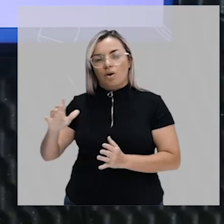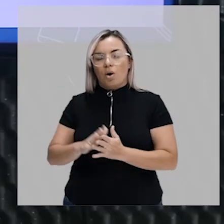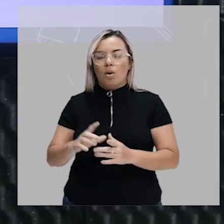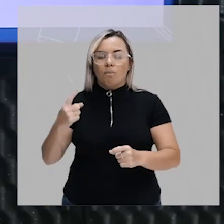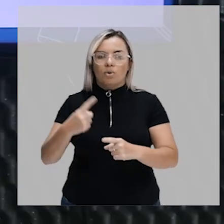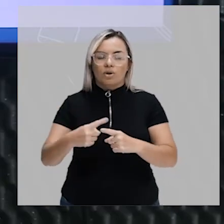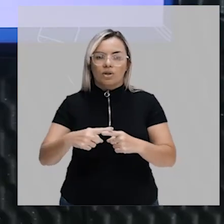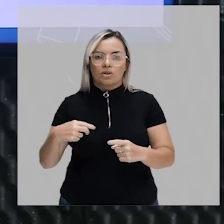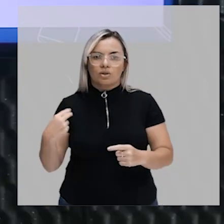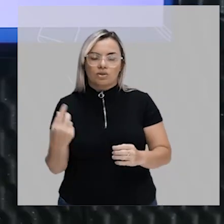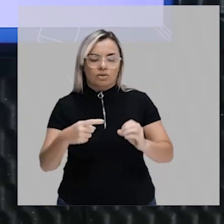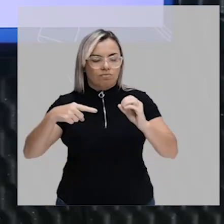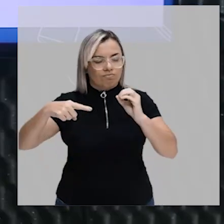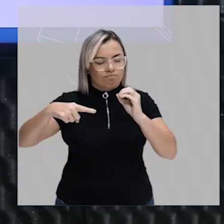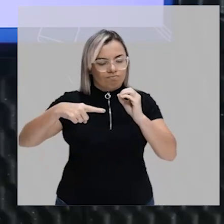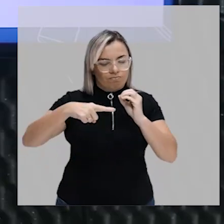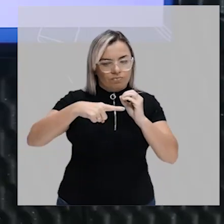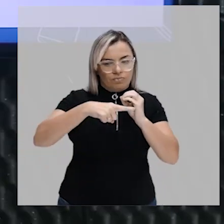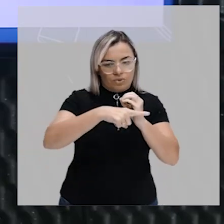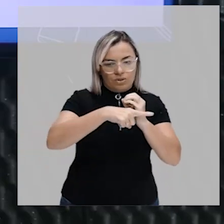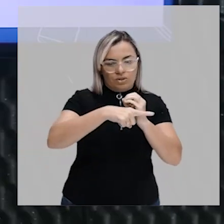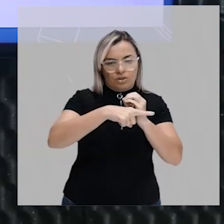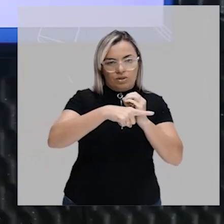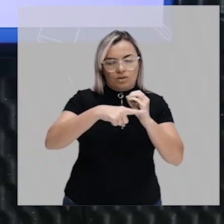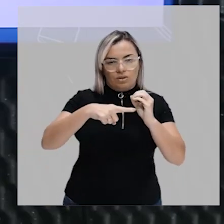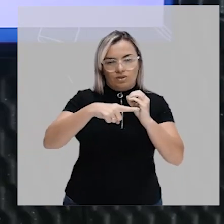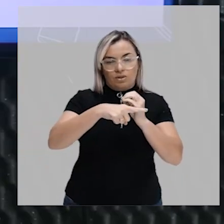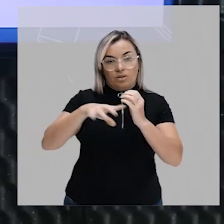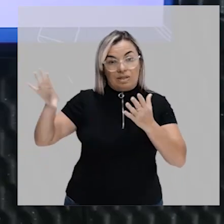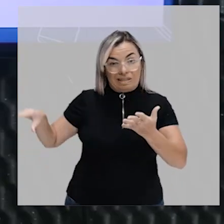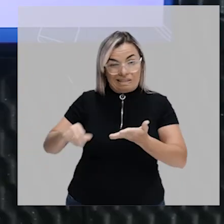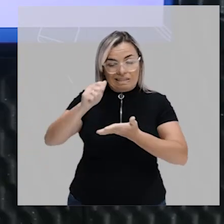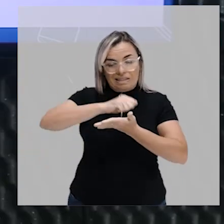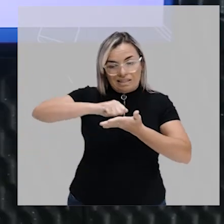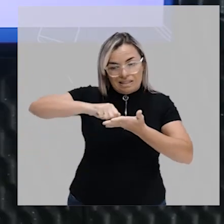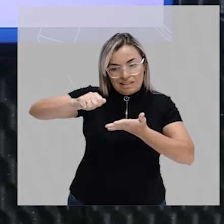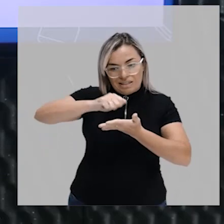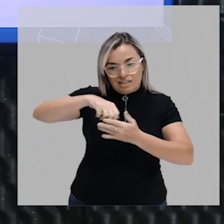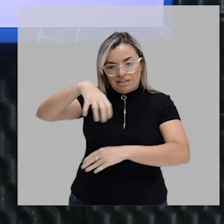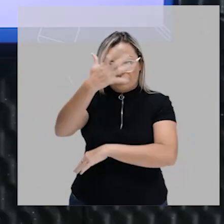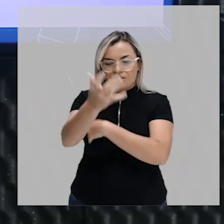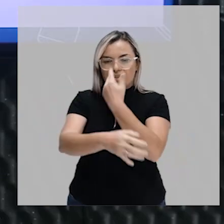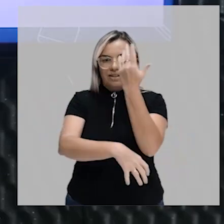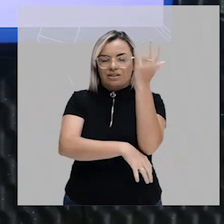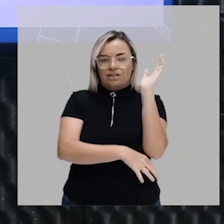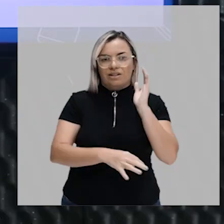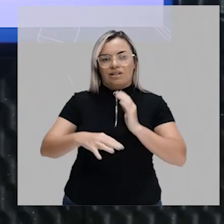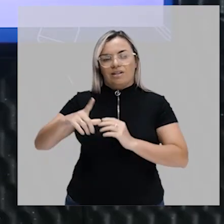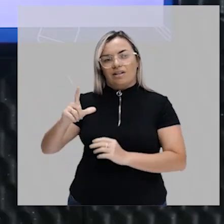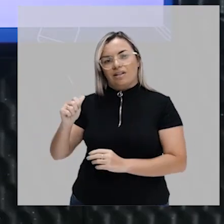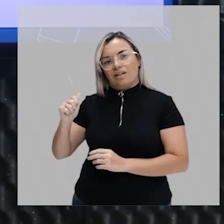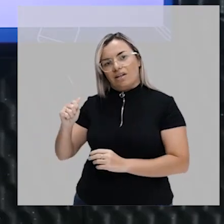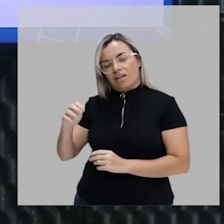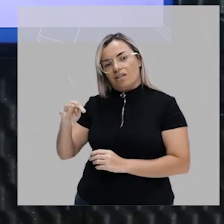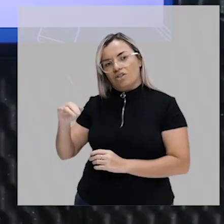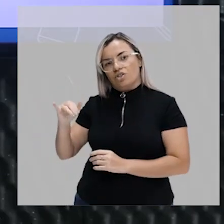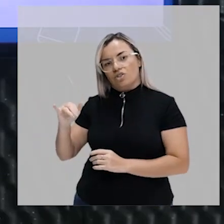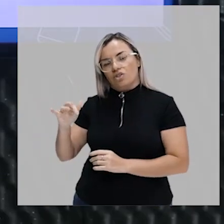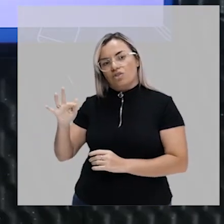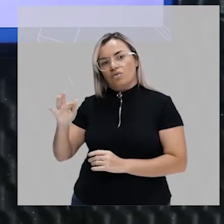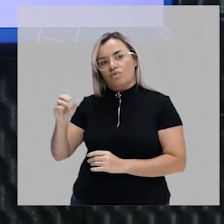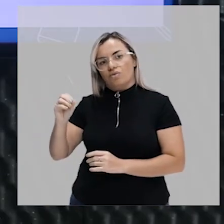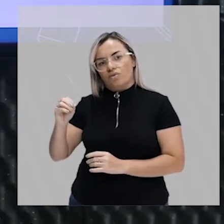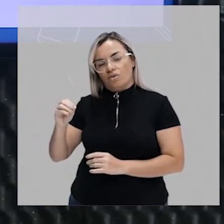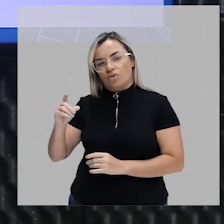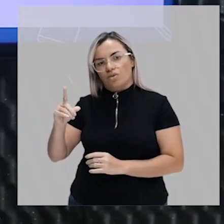floresta amazônica, anota bem aí que eu vou falar com calma, uma floresta latifoliada, tá certo? Ou seja, de